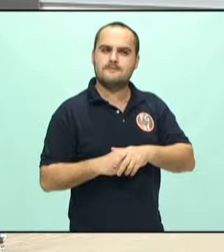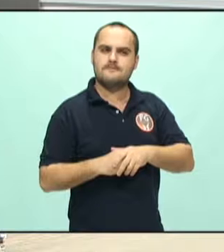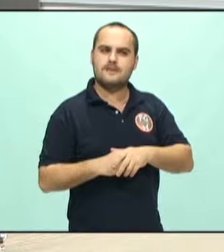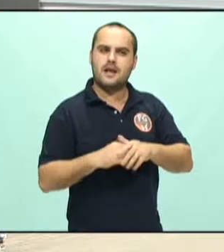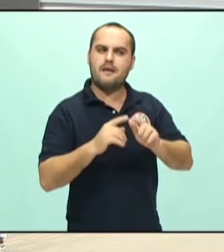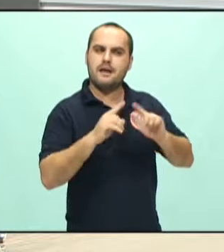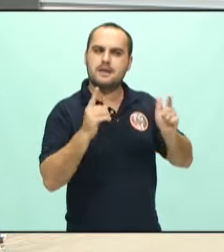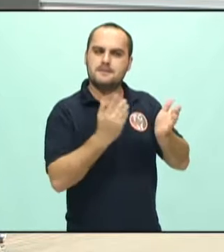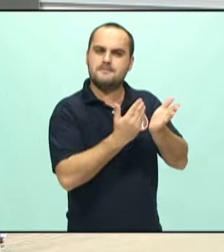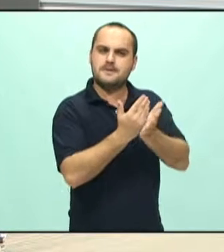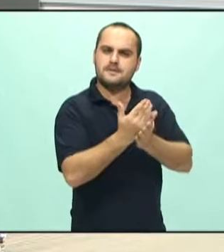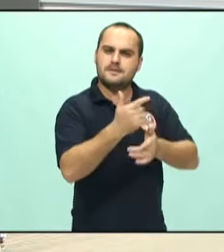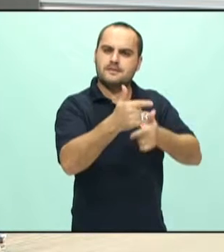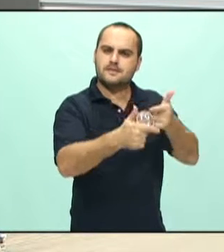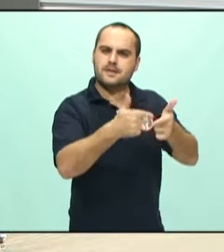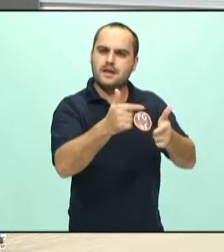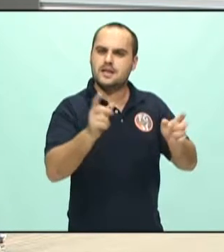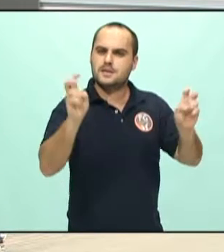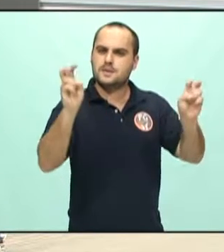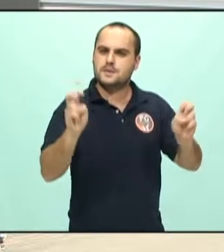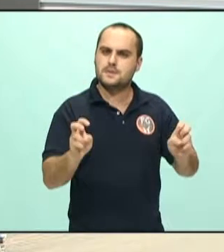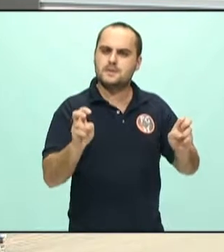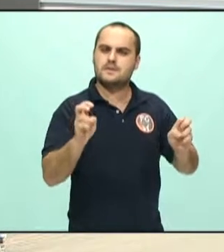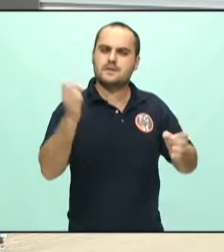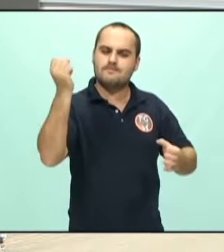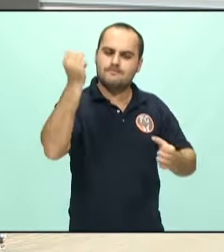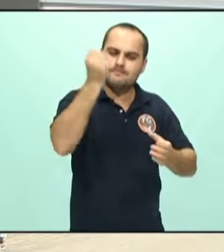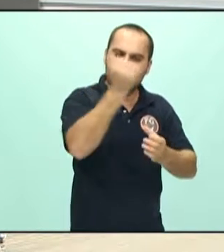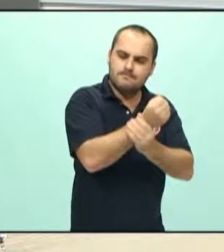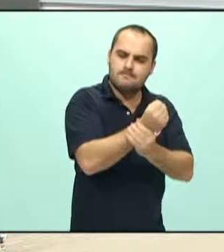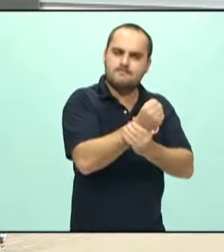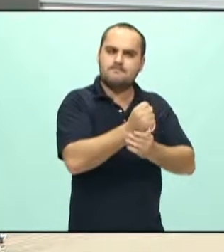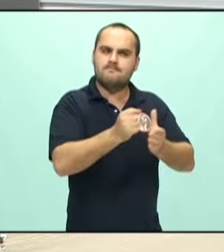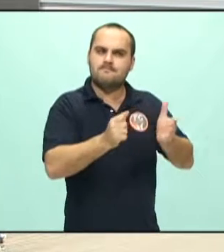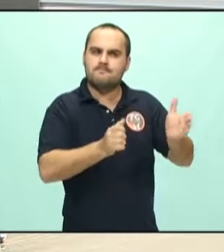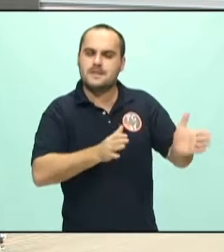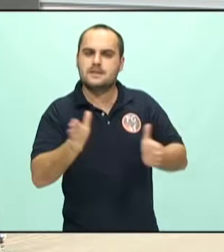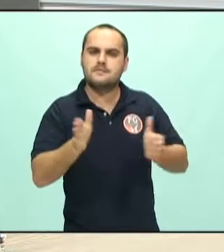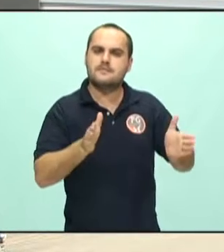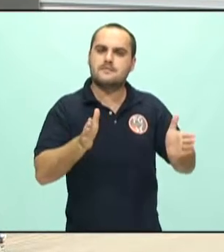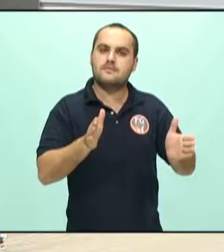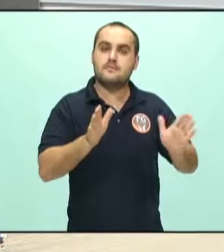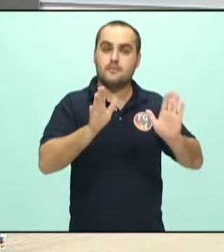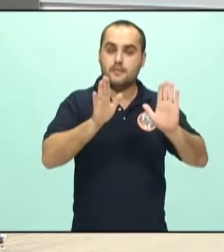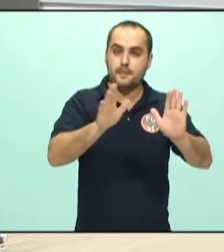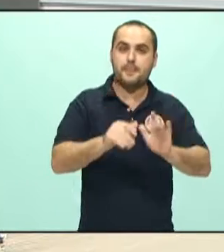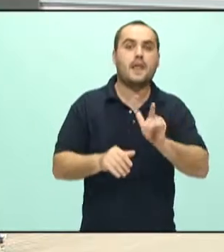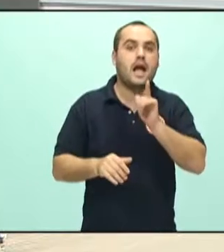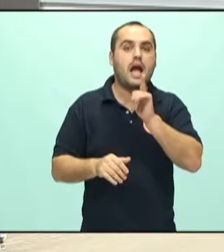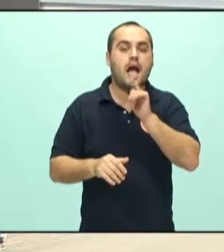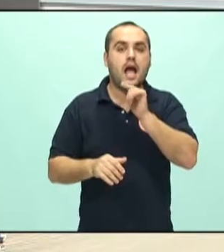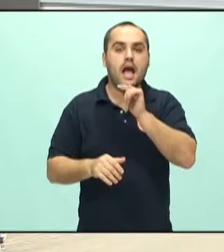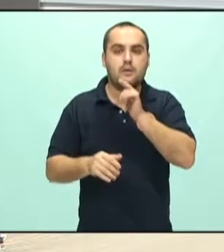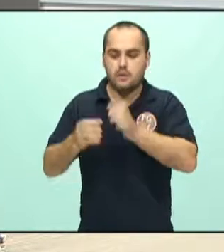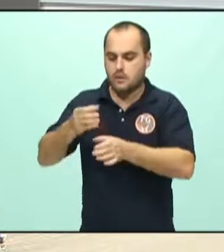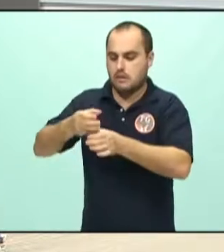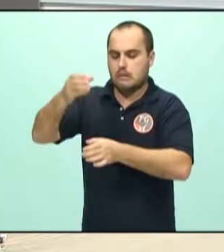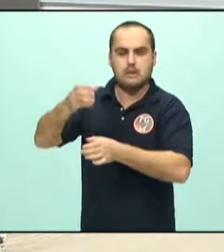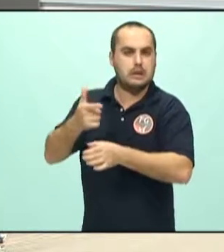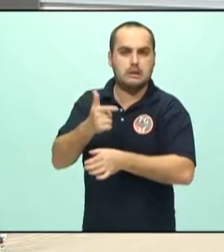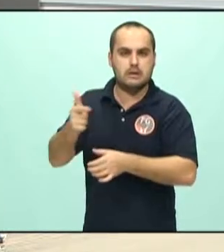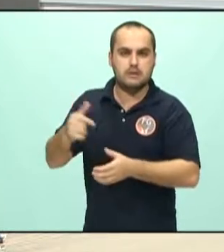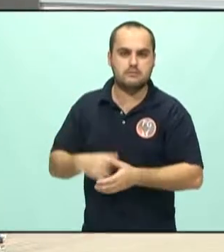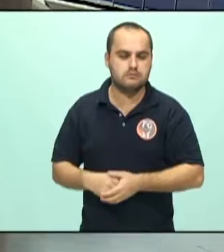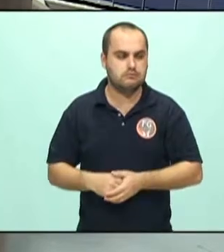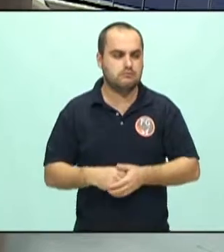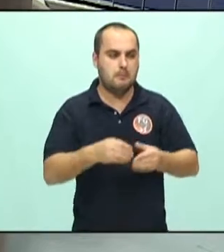sustentabilidade e acessibilidade no que diz respeito a não ter a água mineral em garrafas a não ter o plástico na